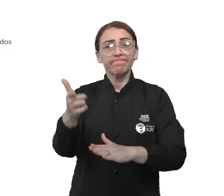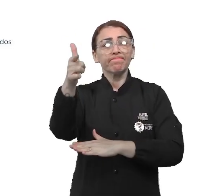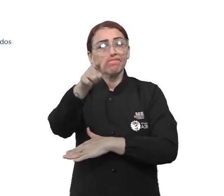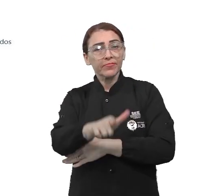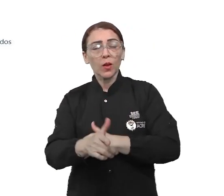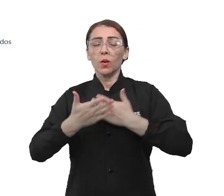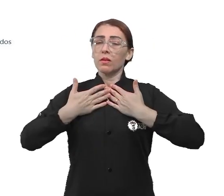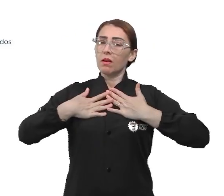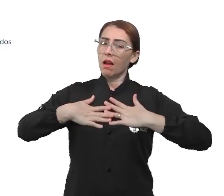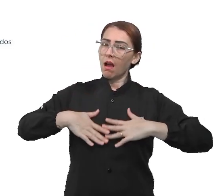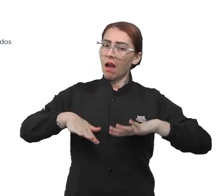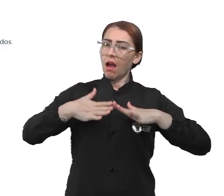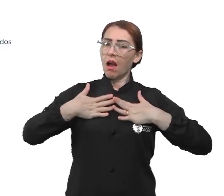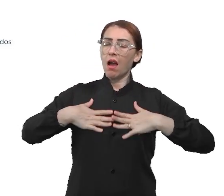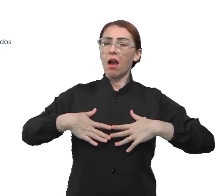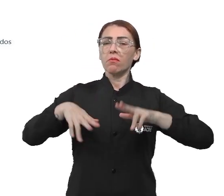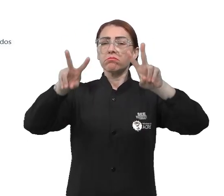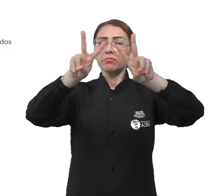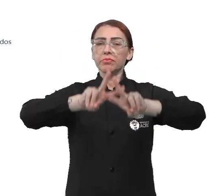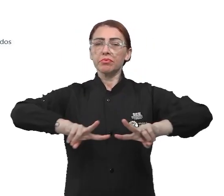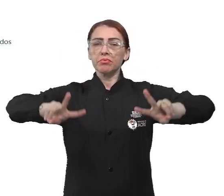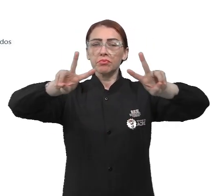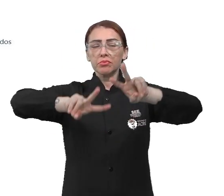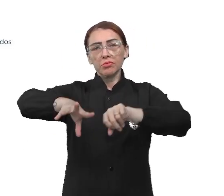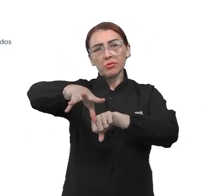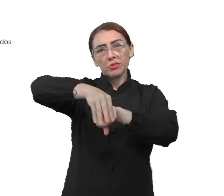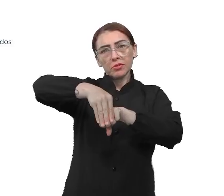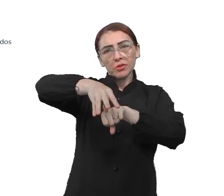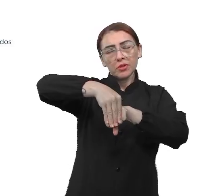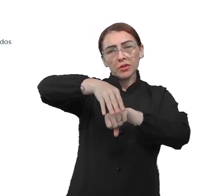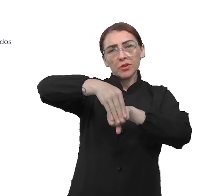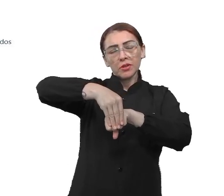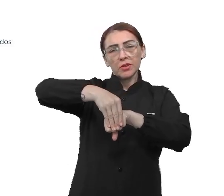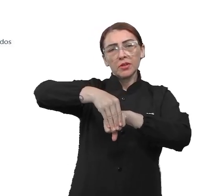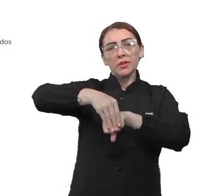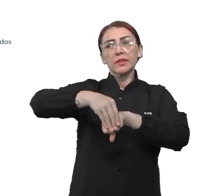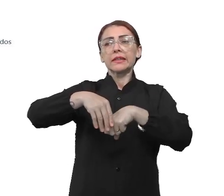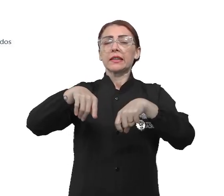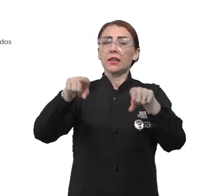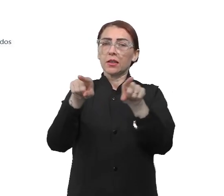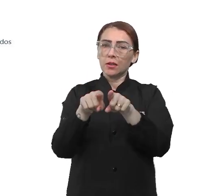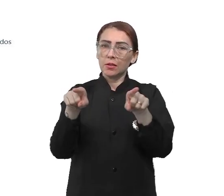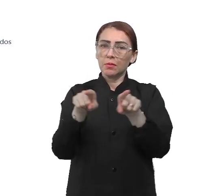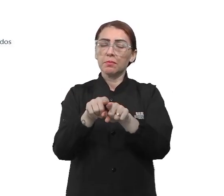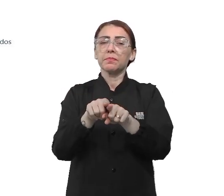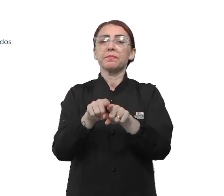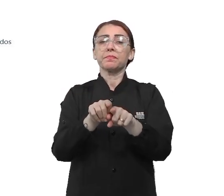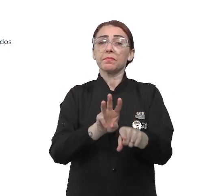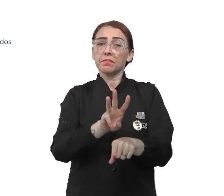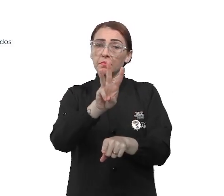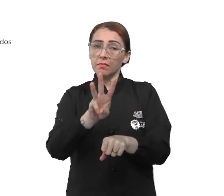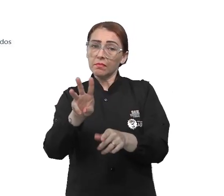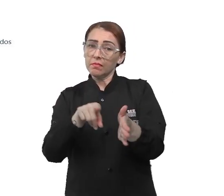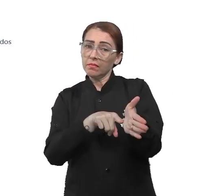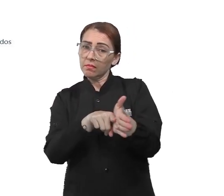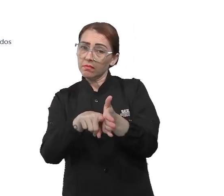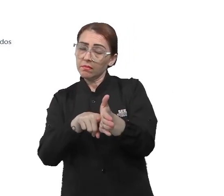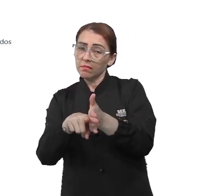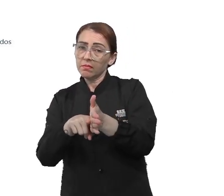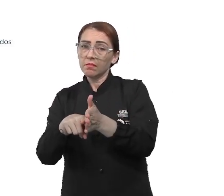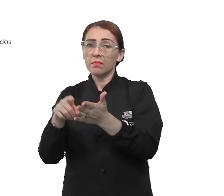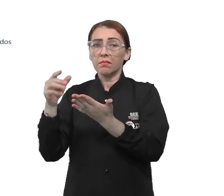com calma aí no seu ambiente virtual de aprendizagem e, além que para pesquisar estes pontos aqui,